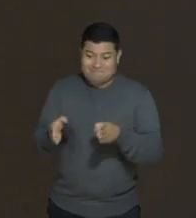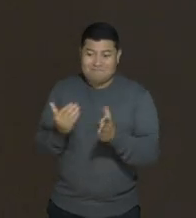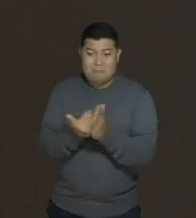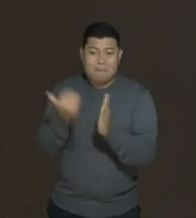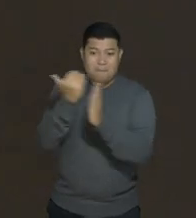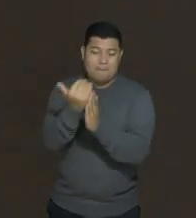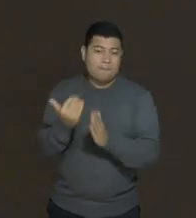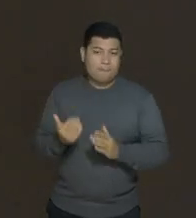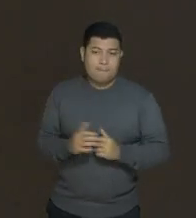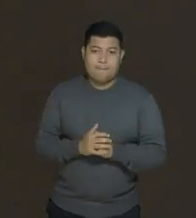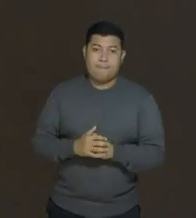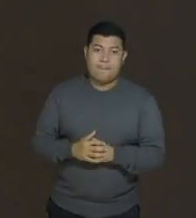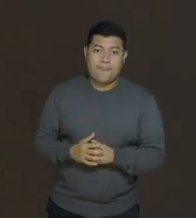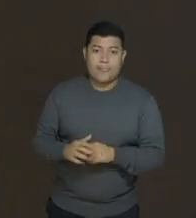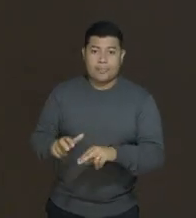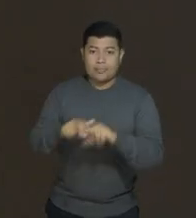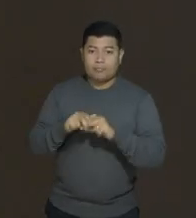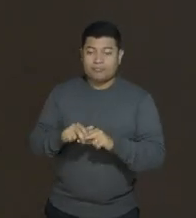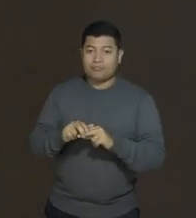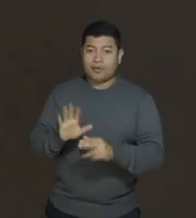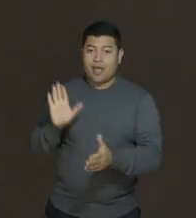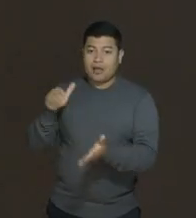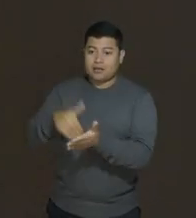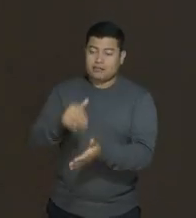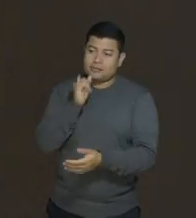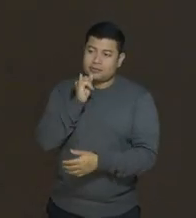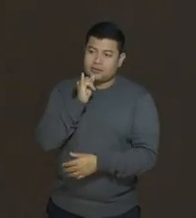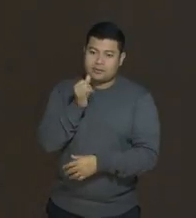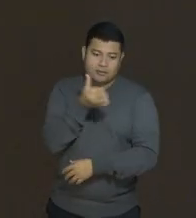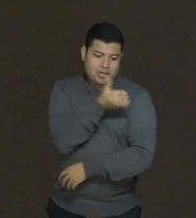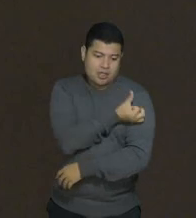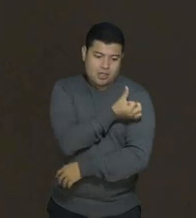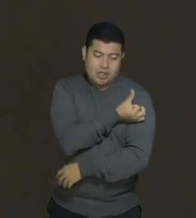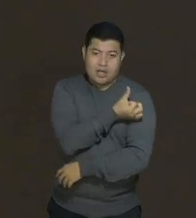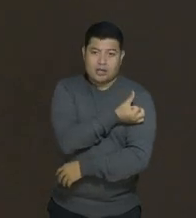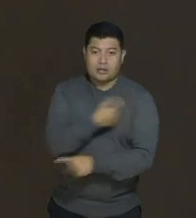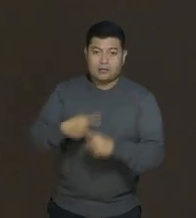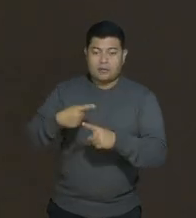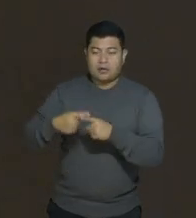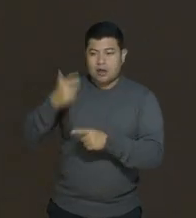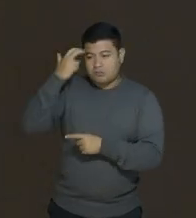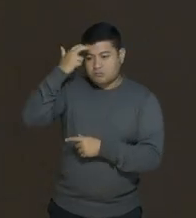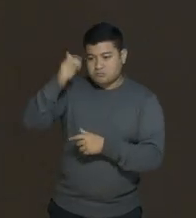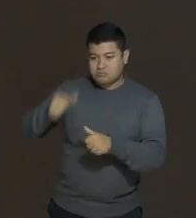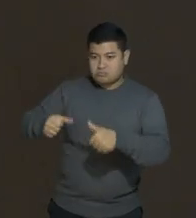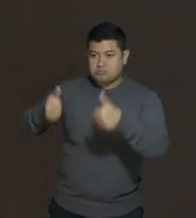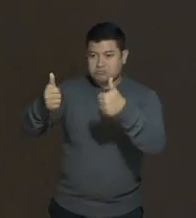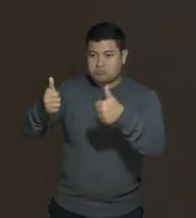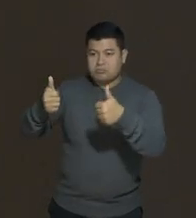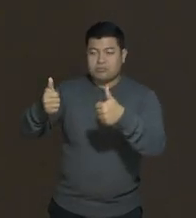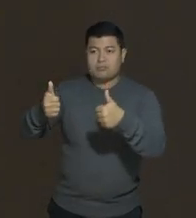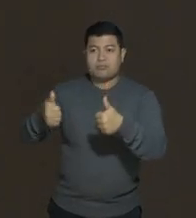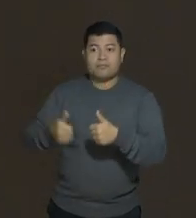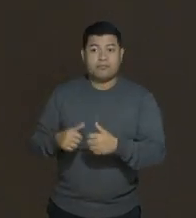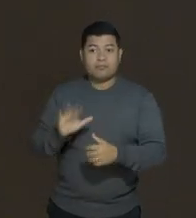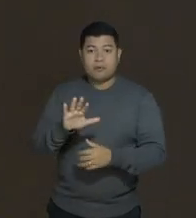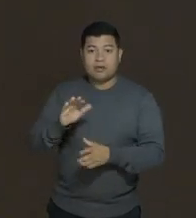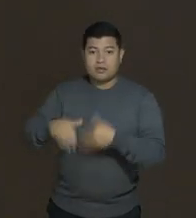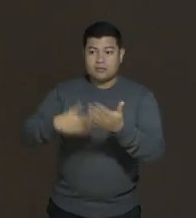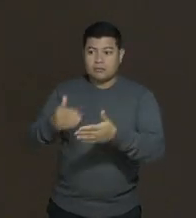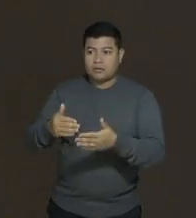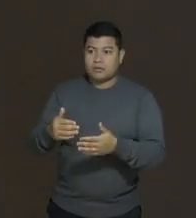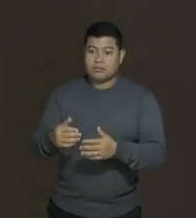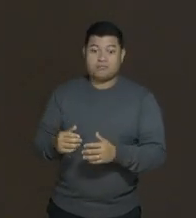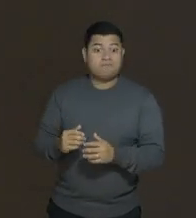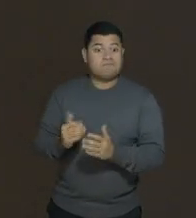vai bem, por isso que, às vezes, ele vai bem até a sexta, porque a inteligência dele vai tocando. Aí, quando ele precisa de mais, ele não dá